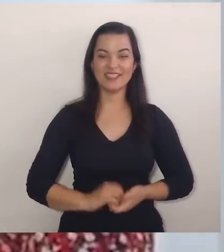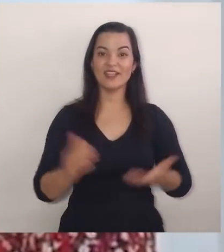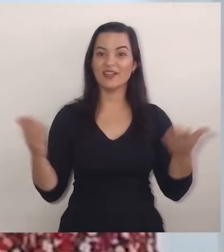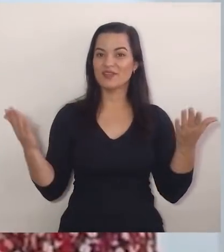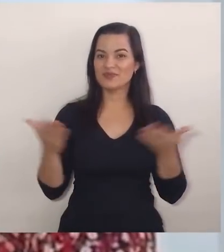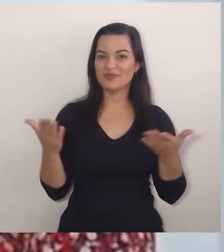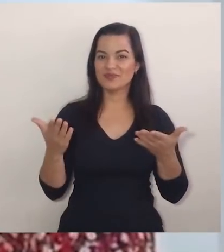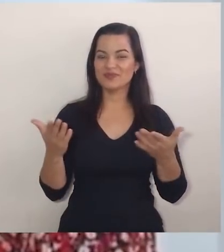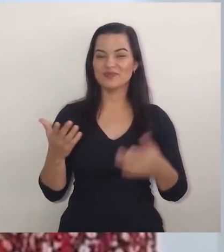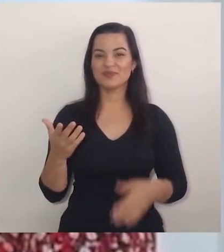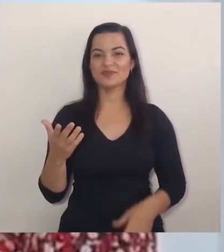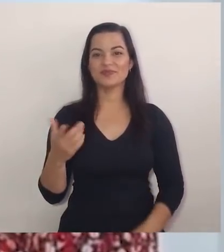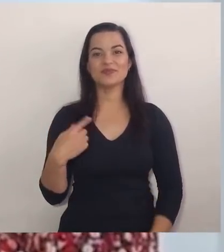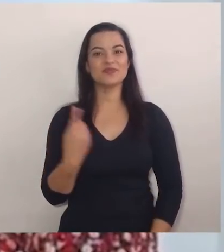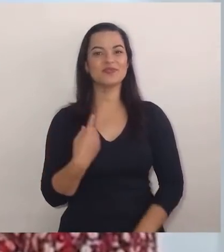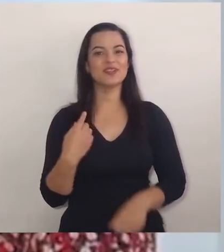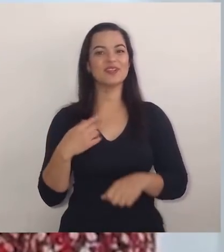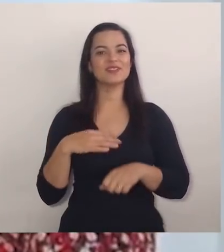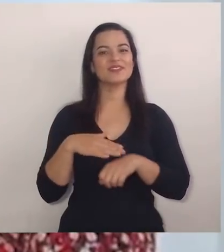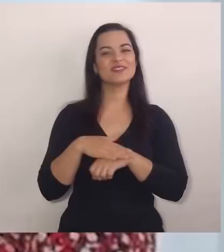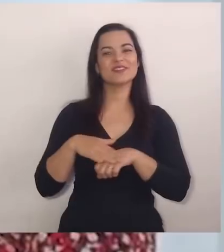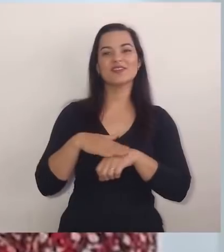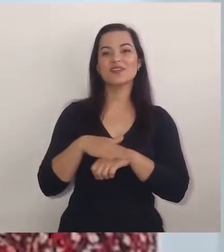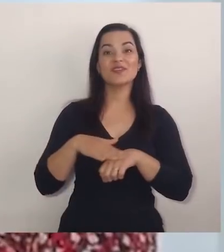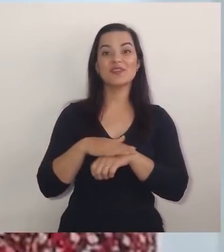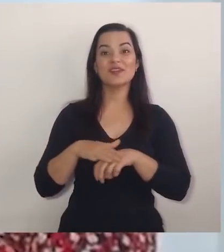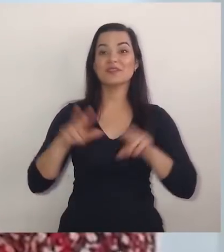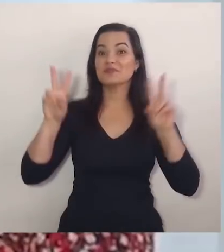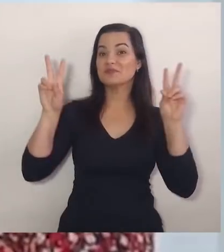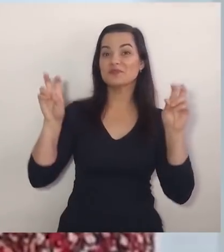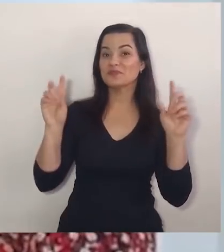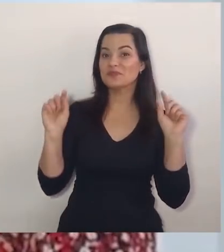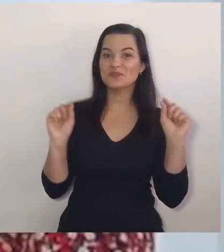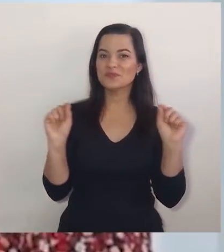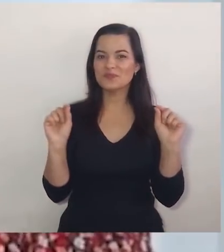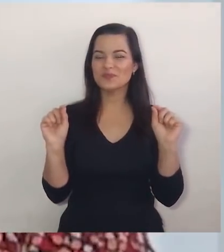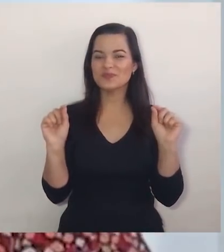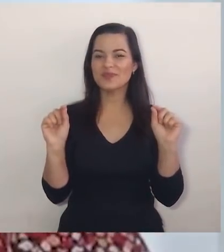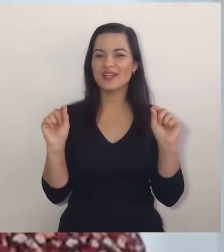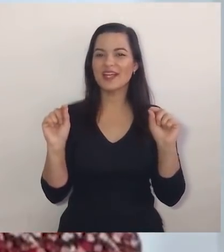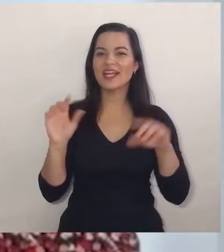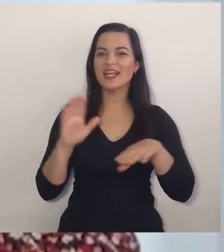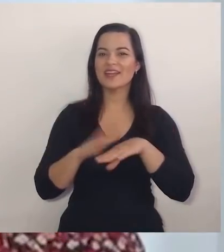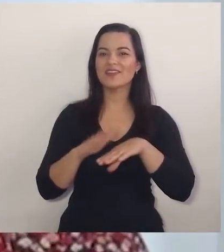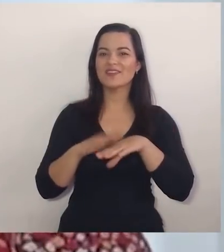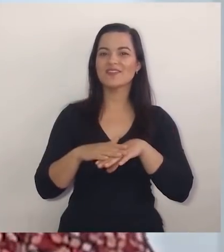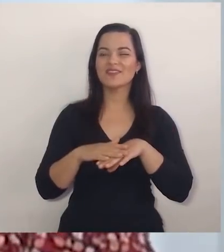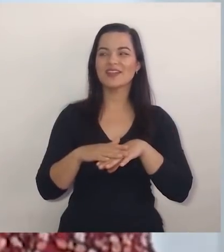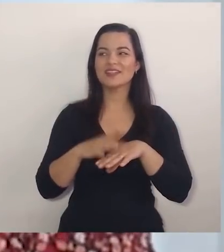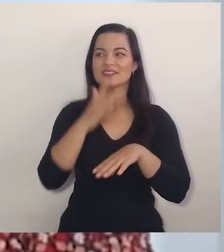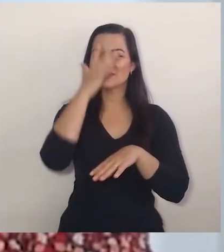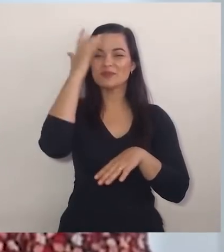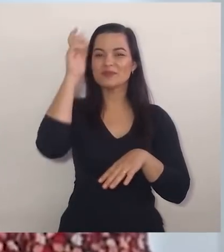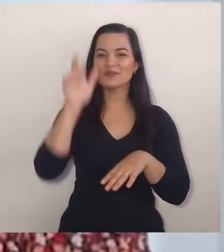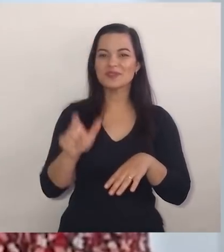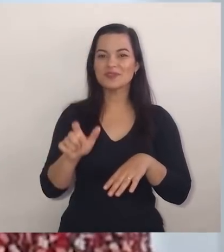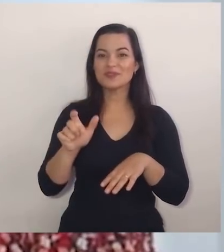Letras. Hoje nós vamos falar sobre outro assunto que nos deixa de cabeça para